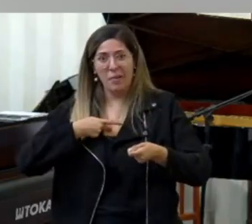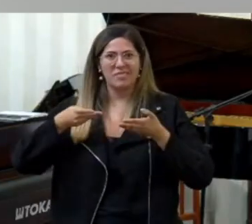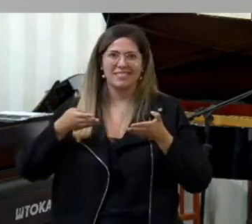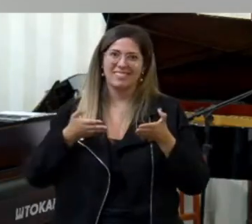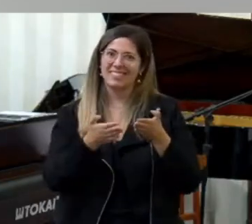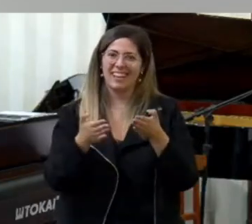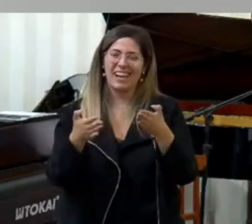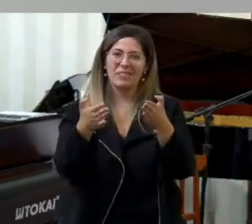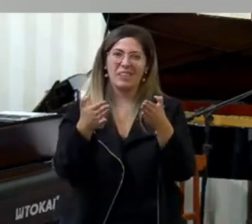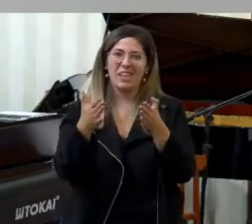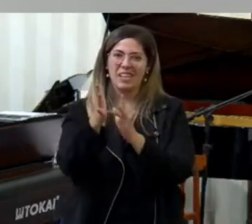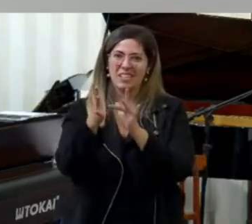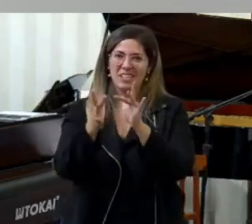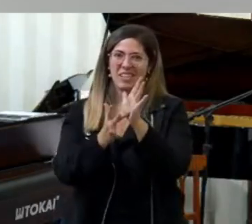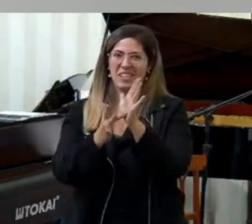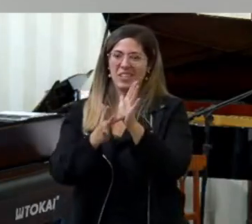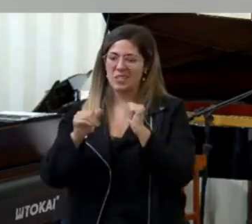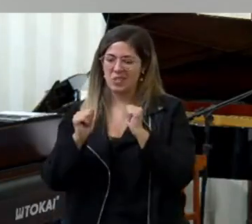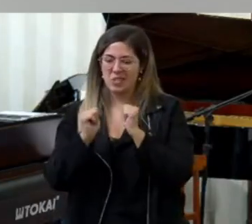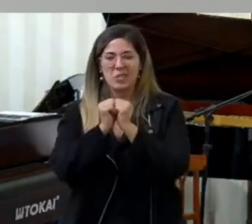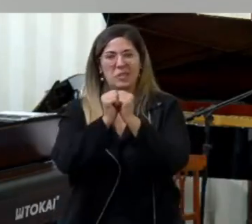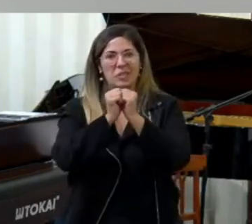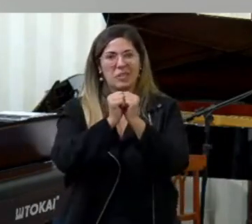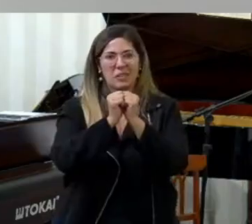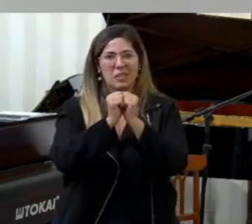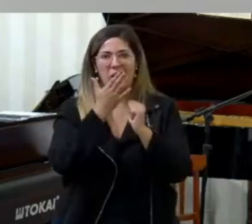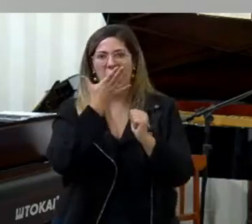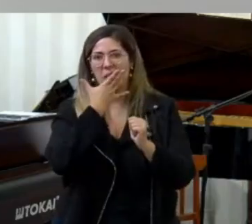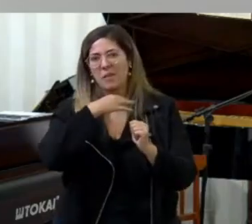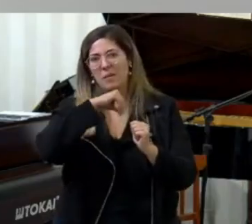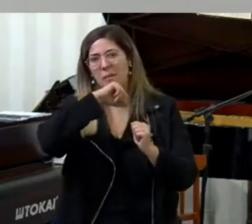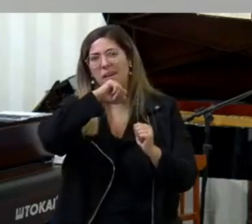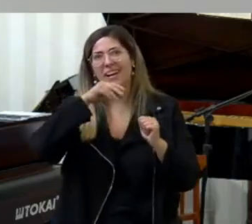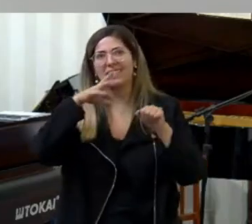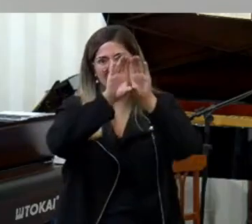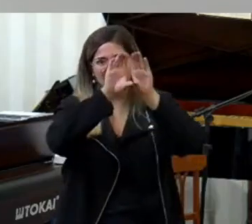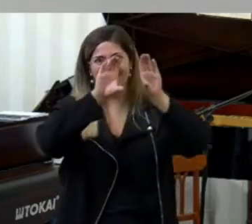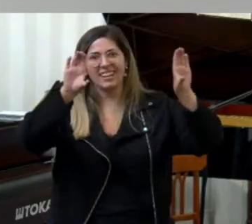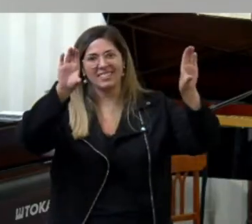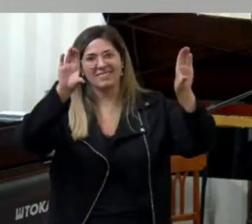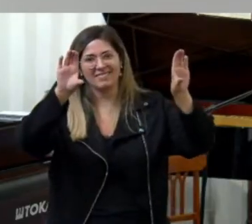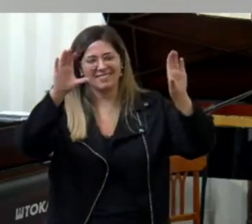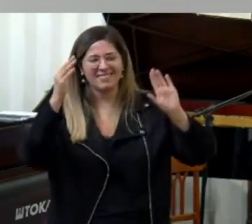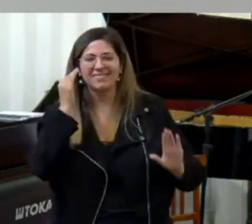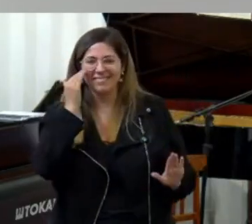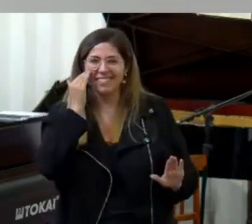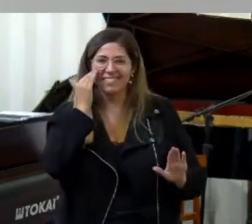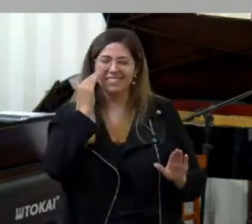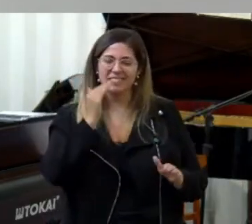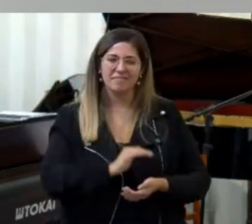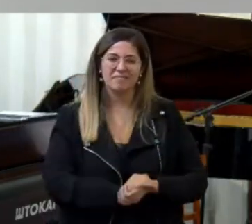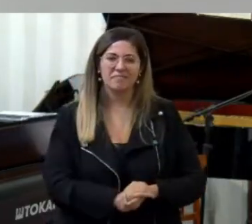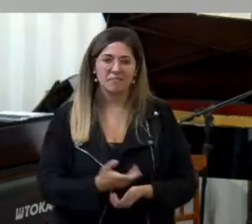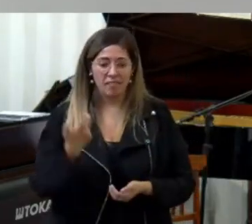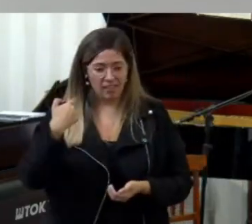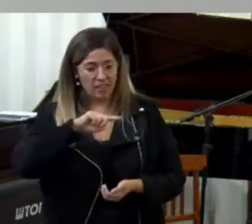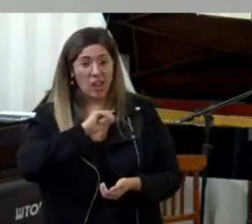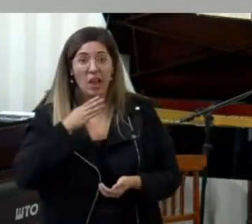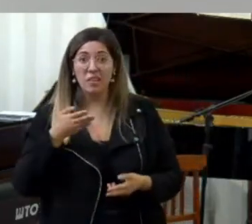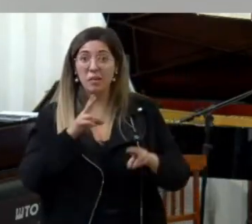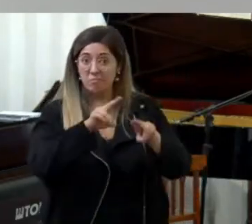caminho, à direita do Pai, onde estão as delícias eternas. Crianças, vocês vão para lá